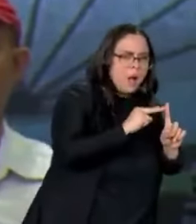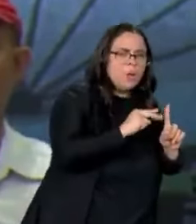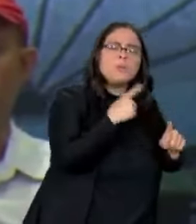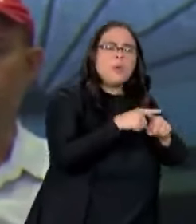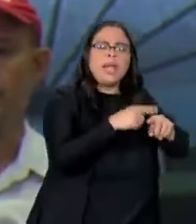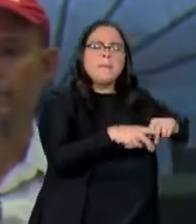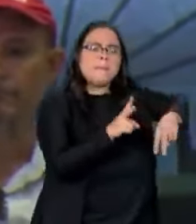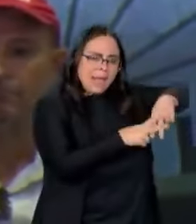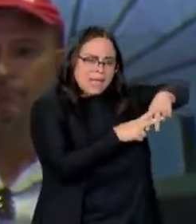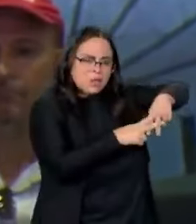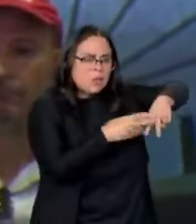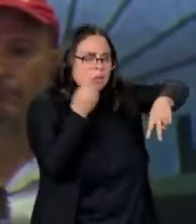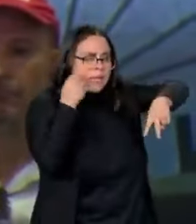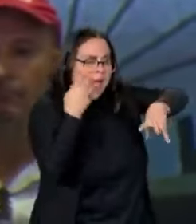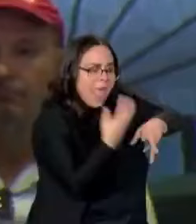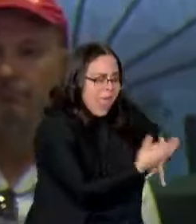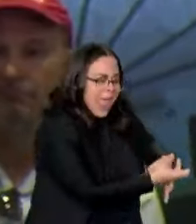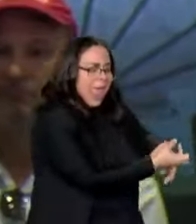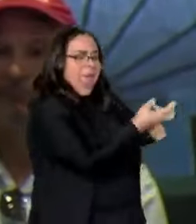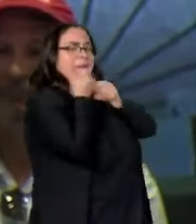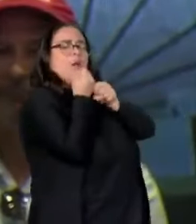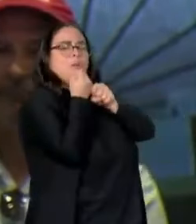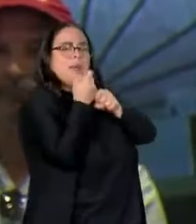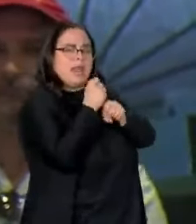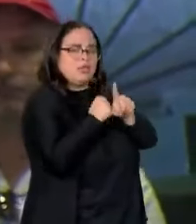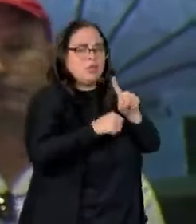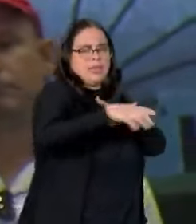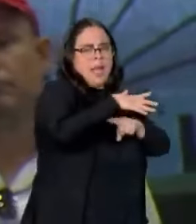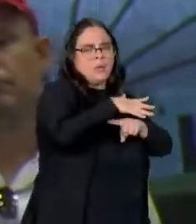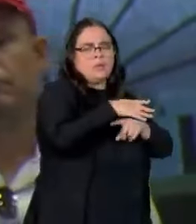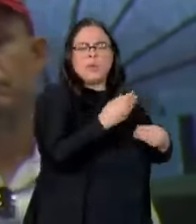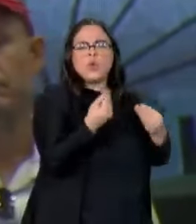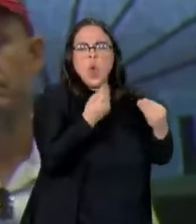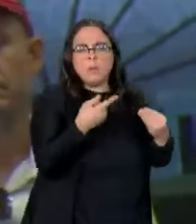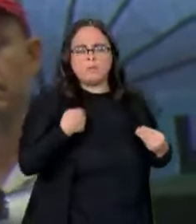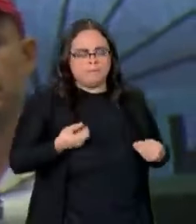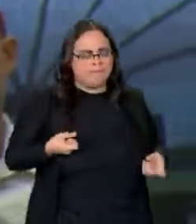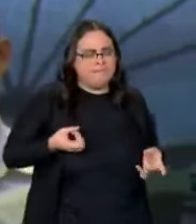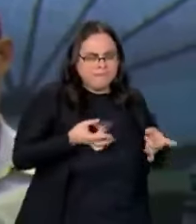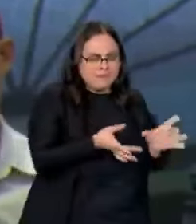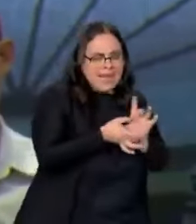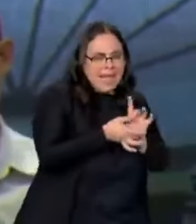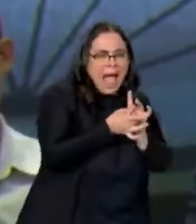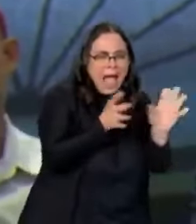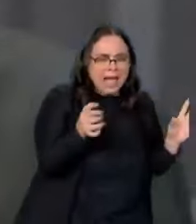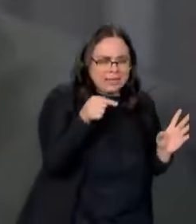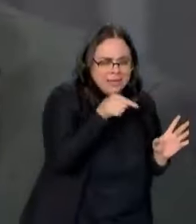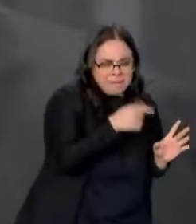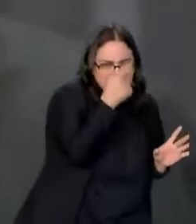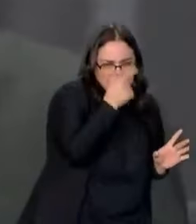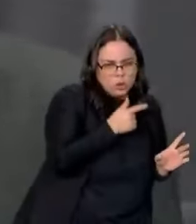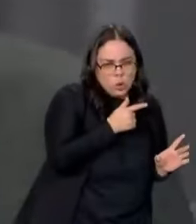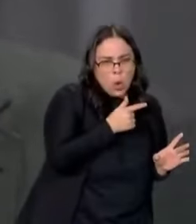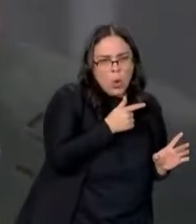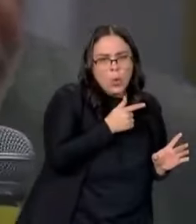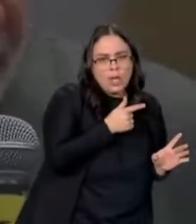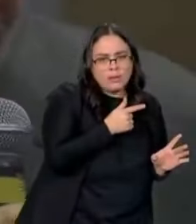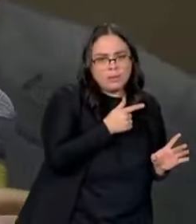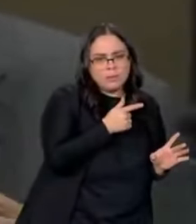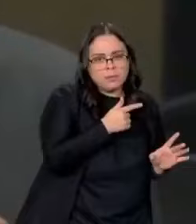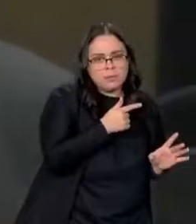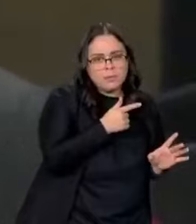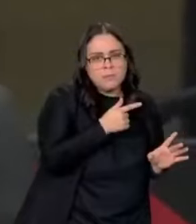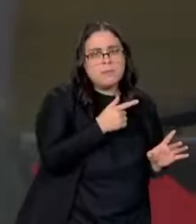é tentar recuperá-lo para trazer de volta para a sociedade. Como é que eu posso deixar esse cidadão que não cometeu nenhum